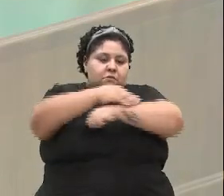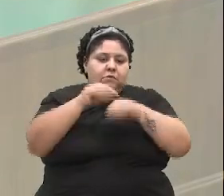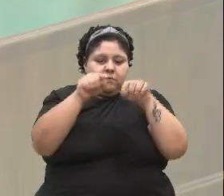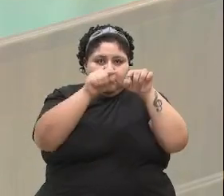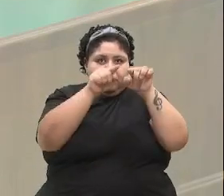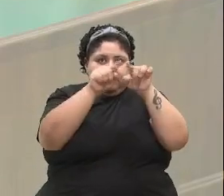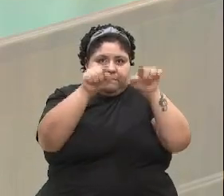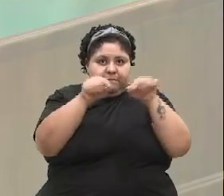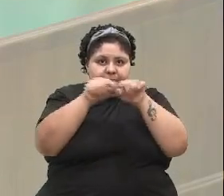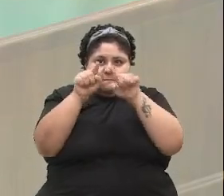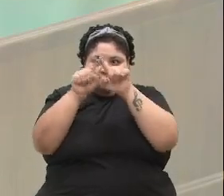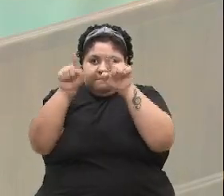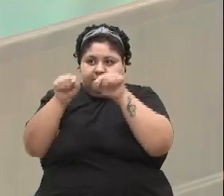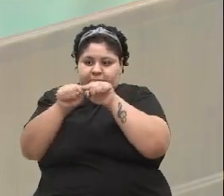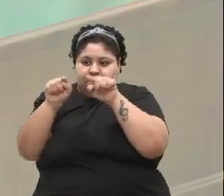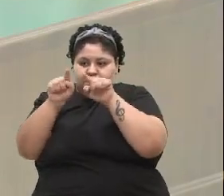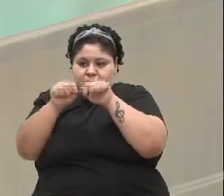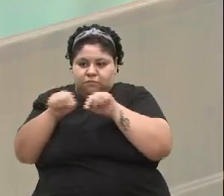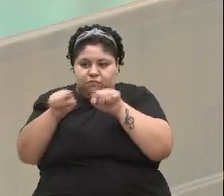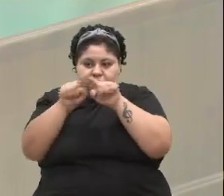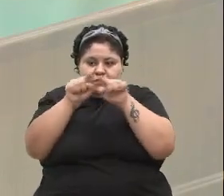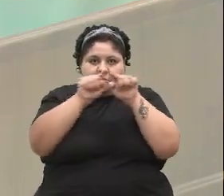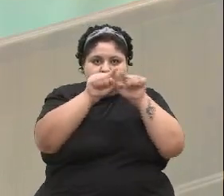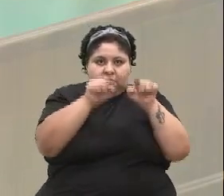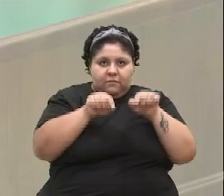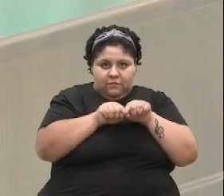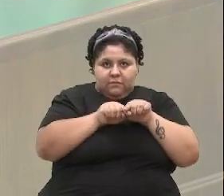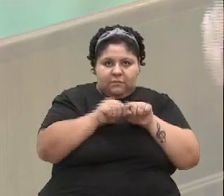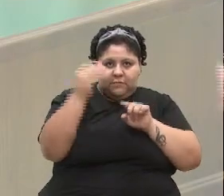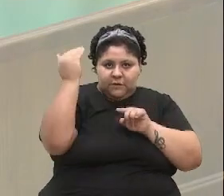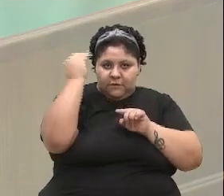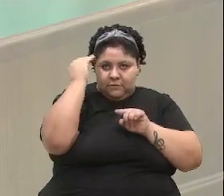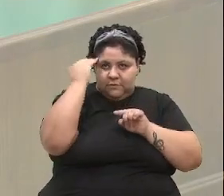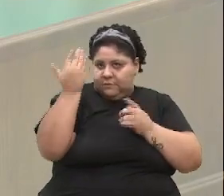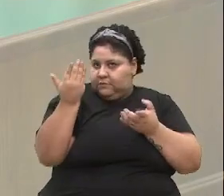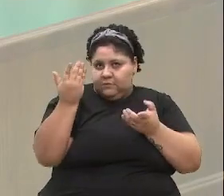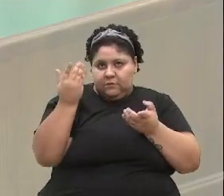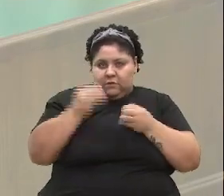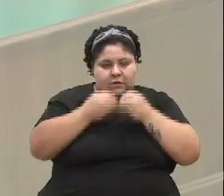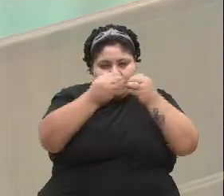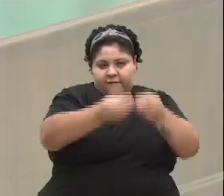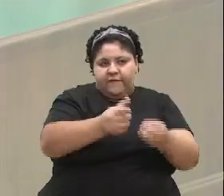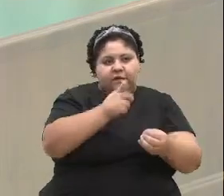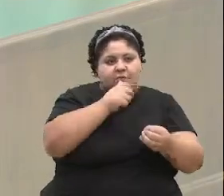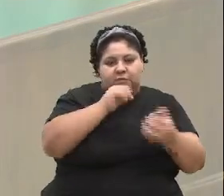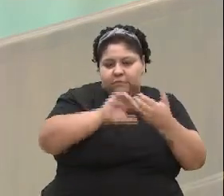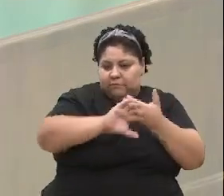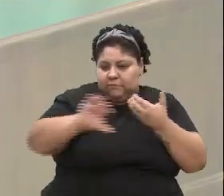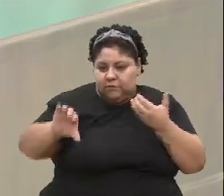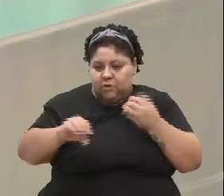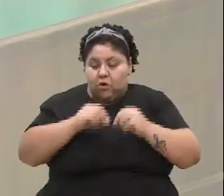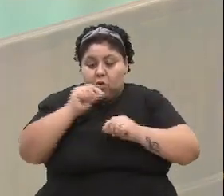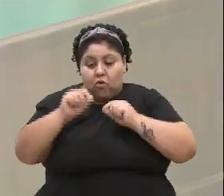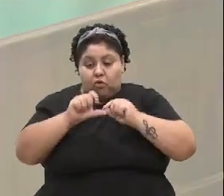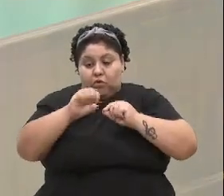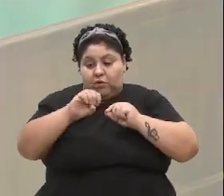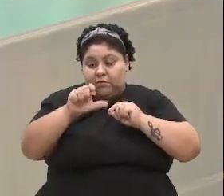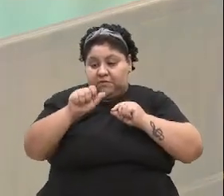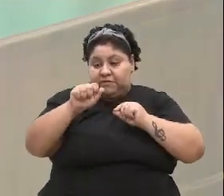fez as adequações levando água o separador absoluto ou enfim o que o Samai